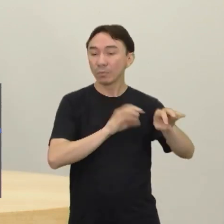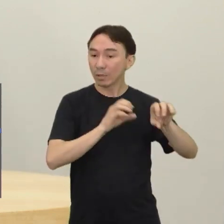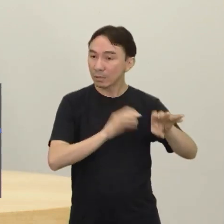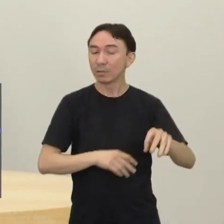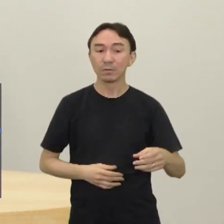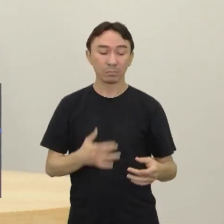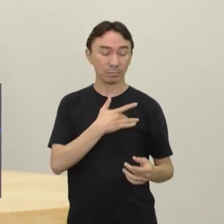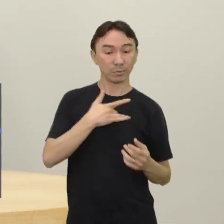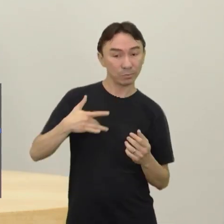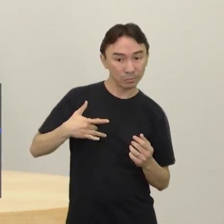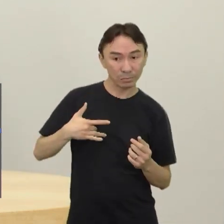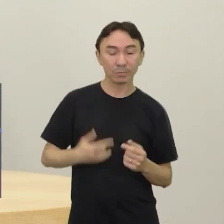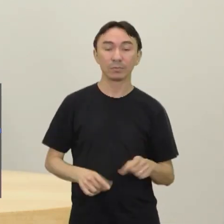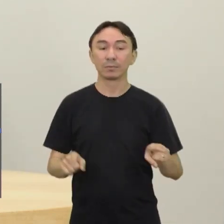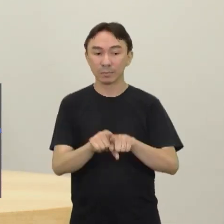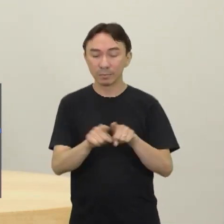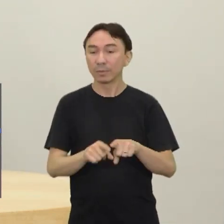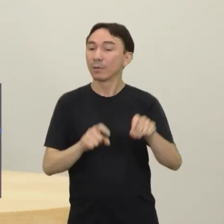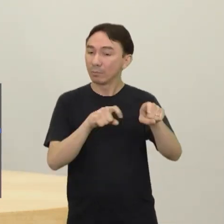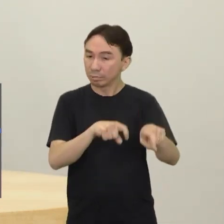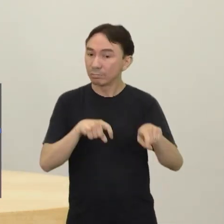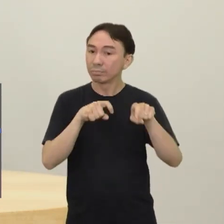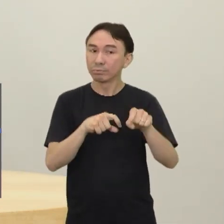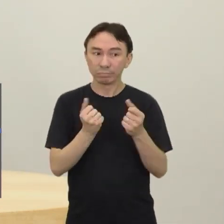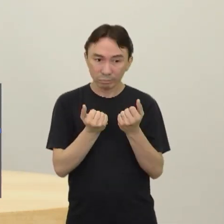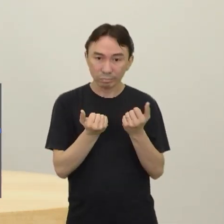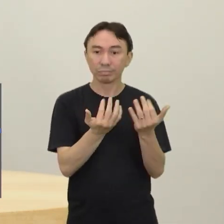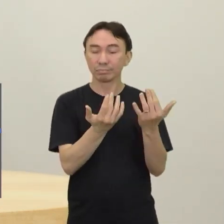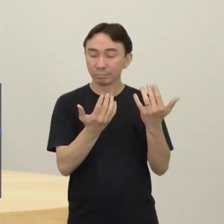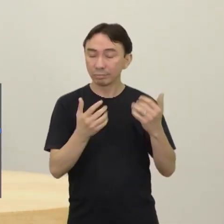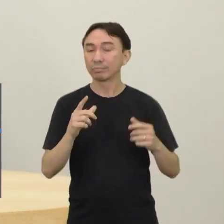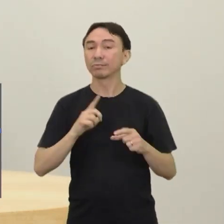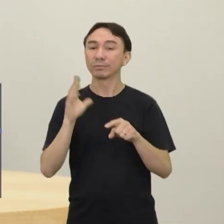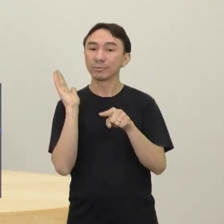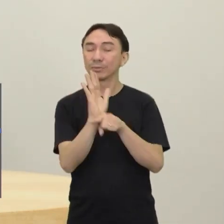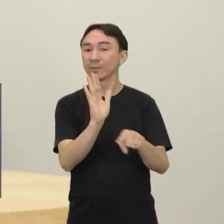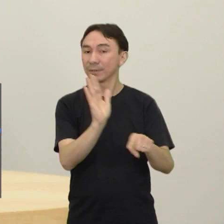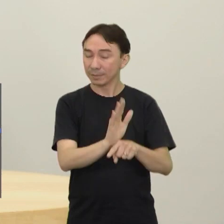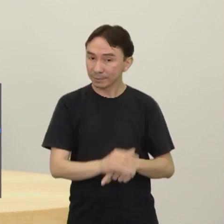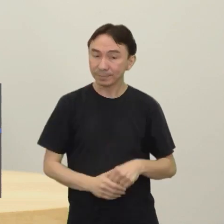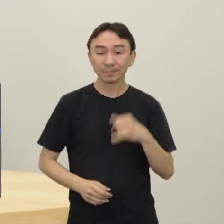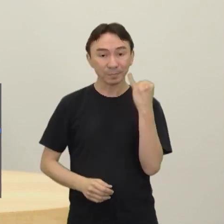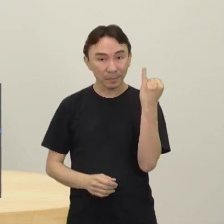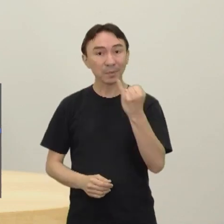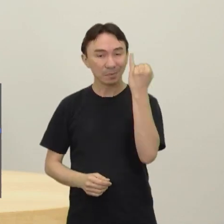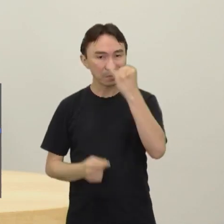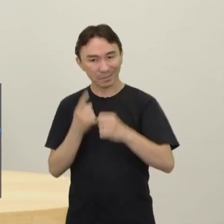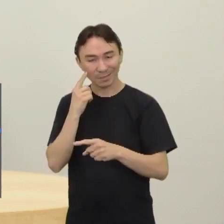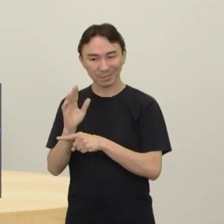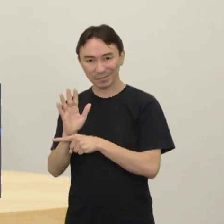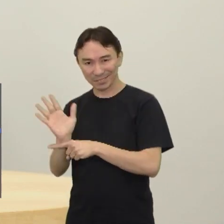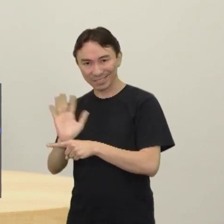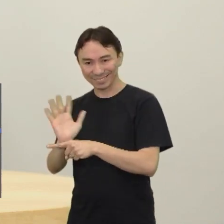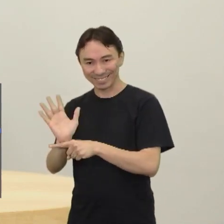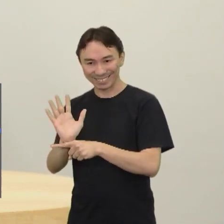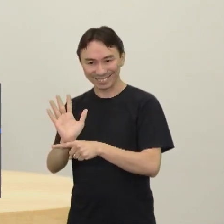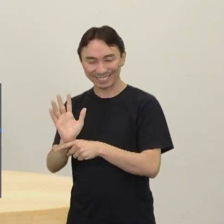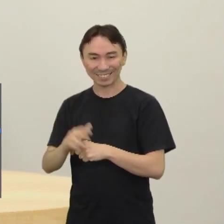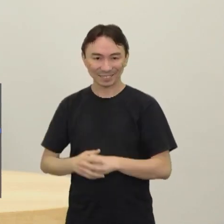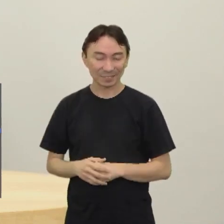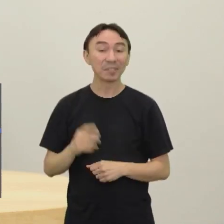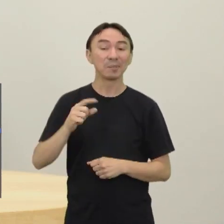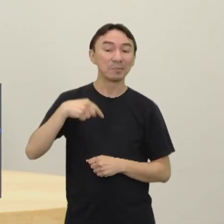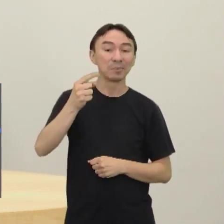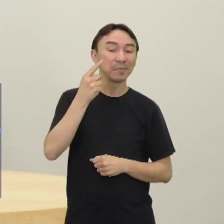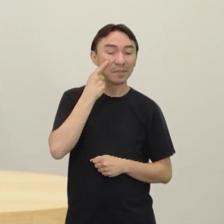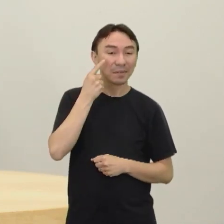fato importante retratar sobre isso e é importante, por isso que é importante esse vídeo aí que nós trouxemos. Bom, vamos lá para a próxima